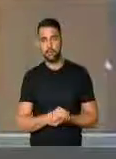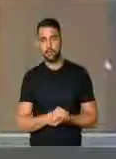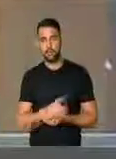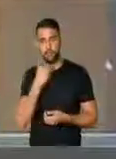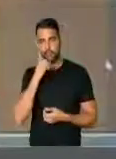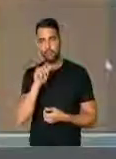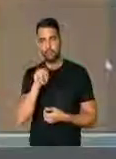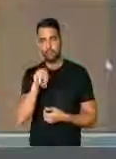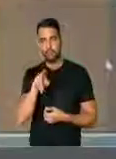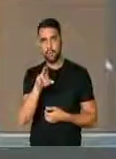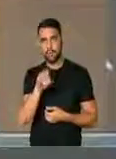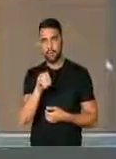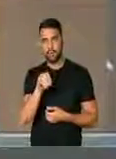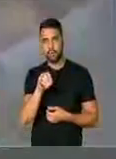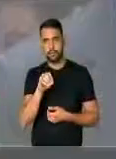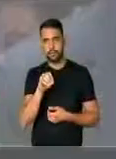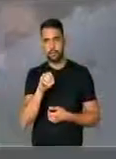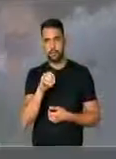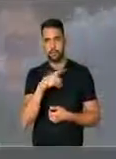deputado Domingos. Presidente,